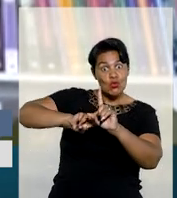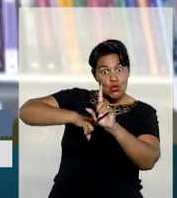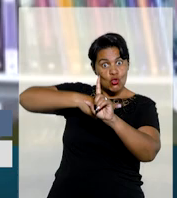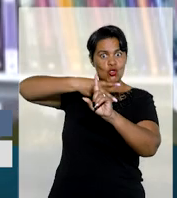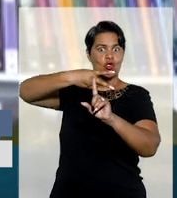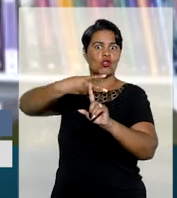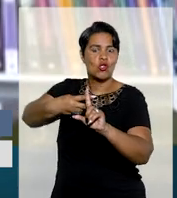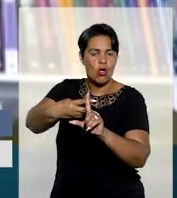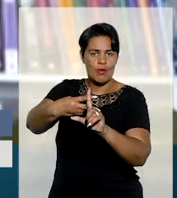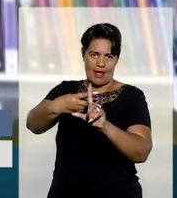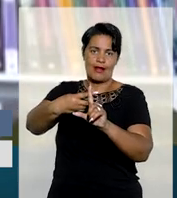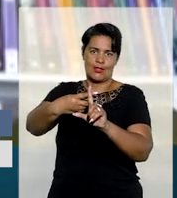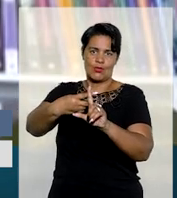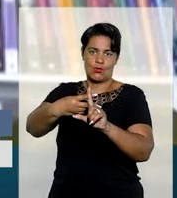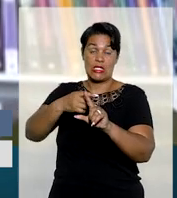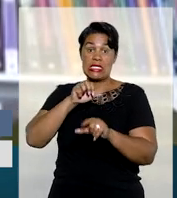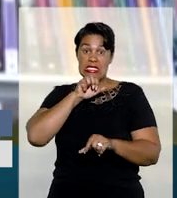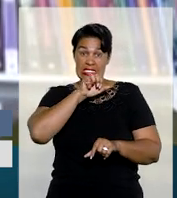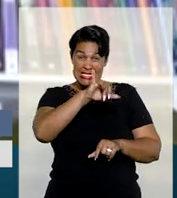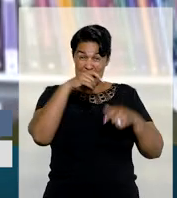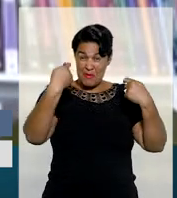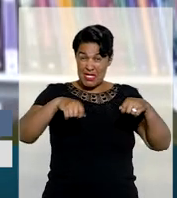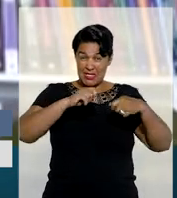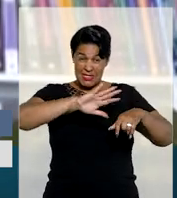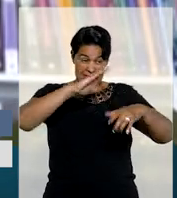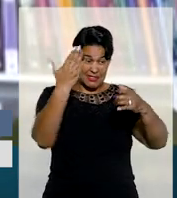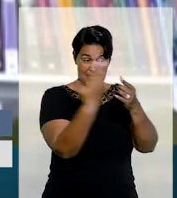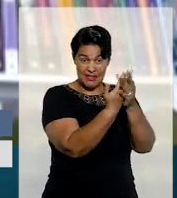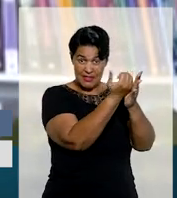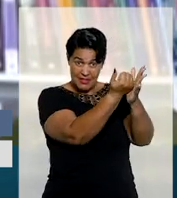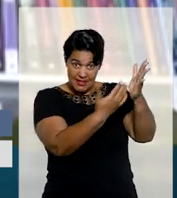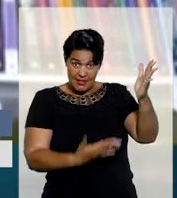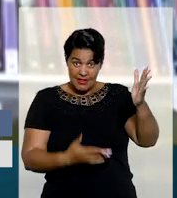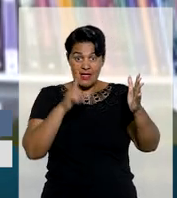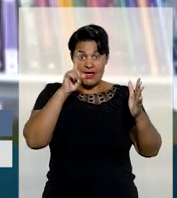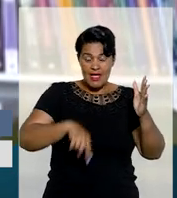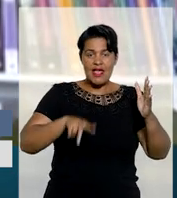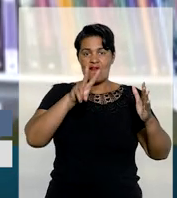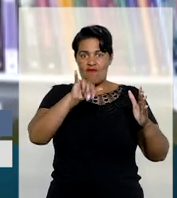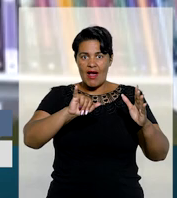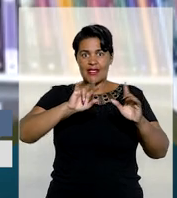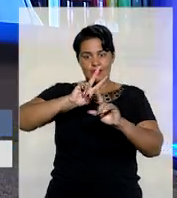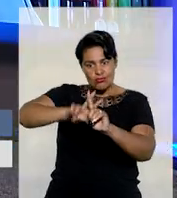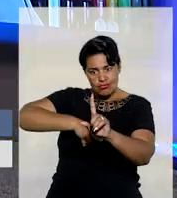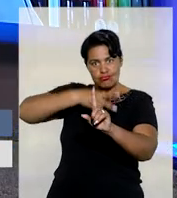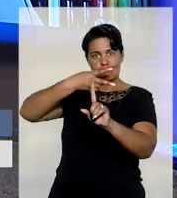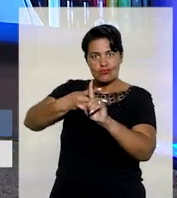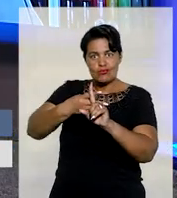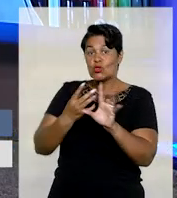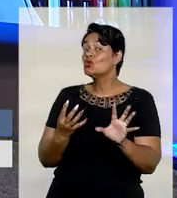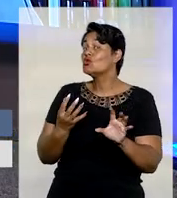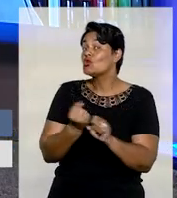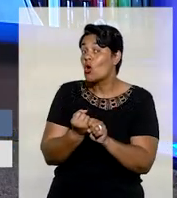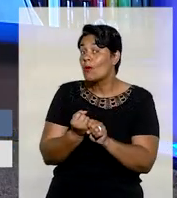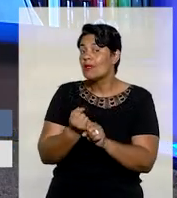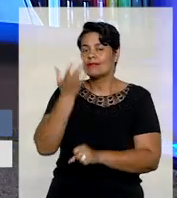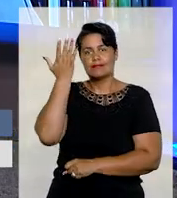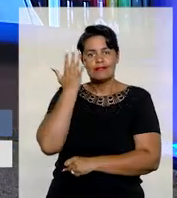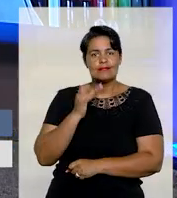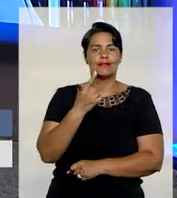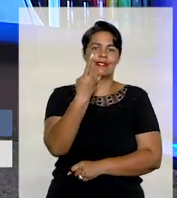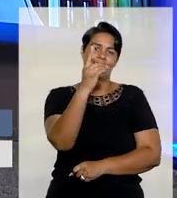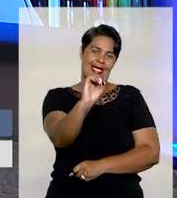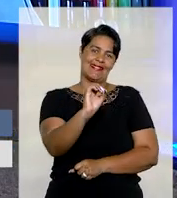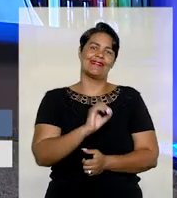em dobro não vai se aplicar. Mas, via de regra, sendo necessária a oposição de embargos de declaração pela Fazenda, esse prazo será contado em dobro,